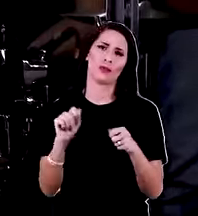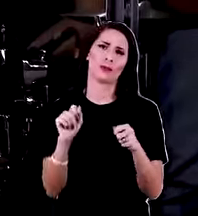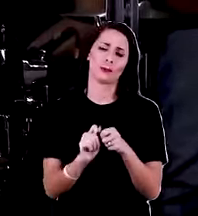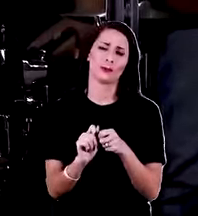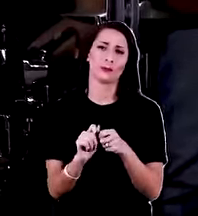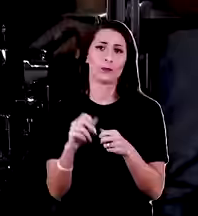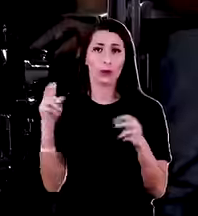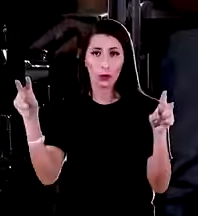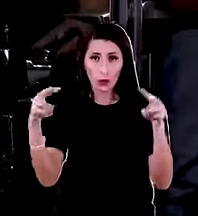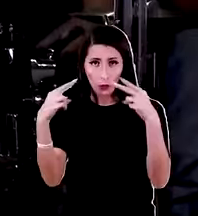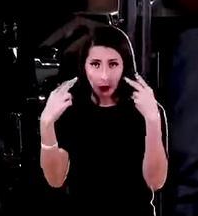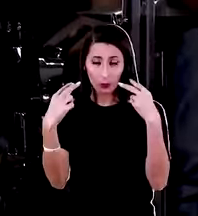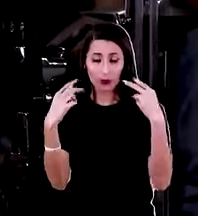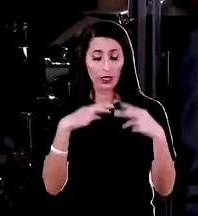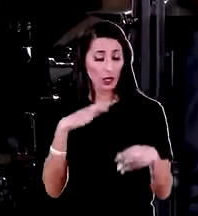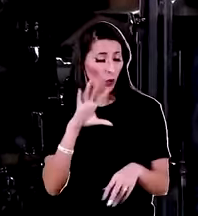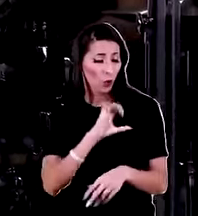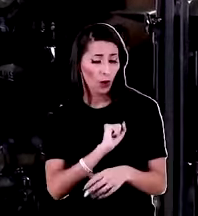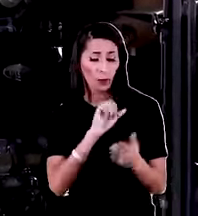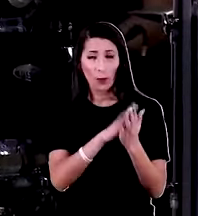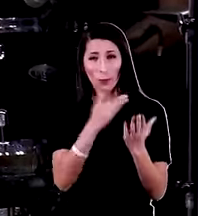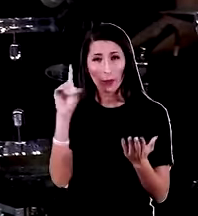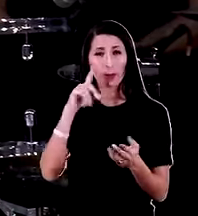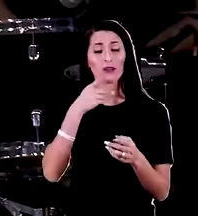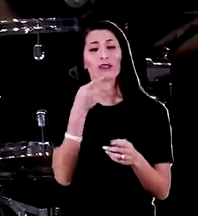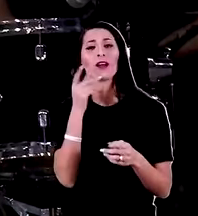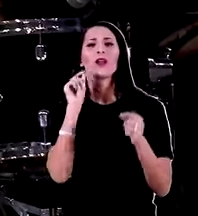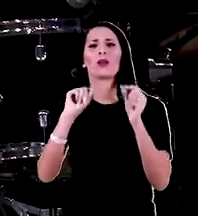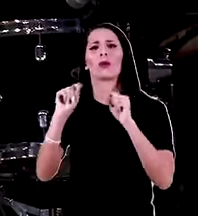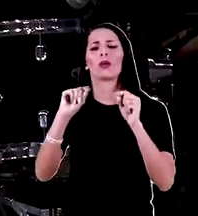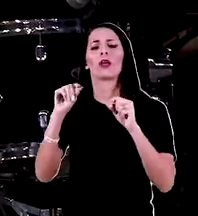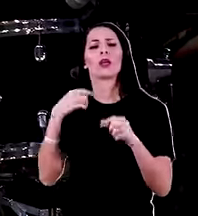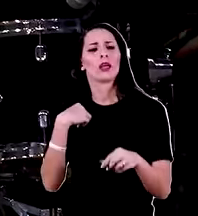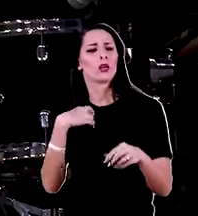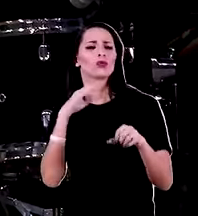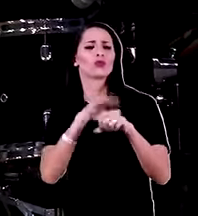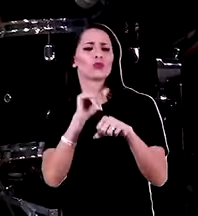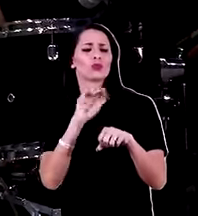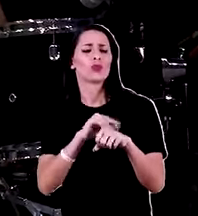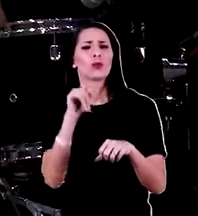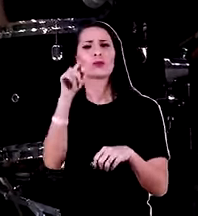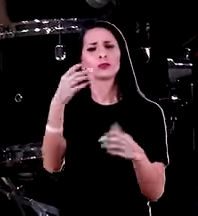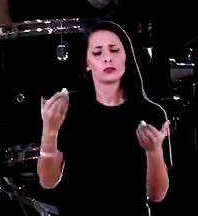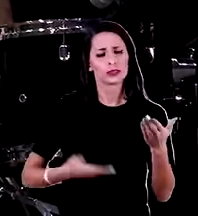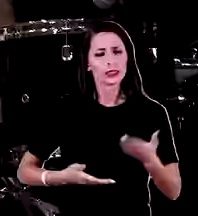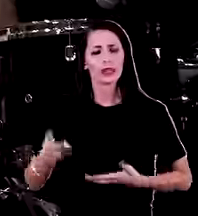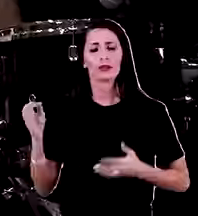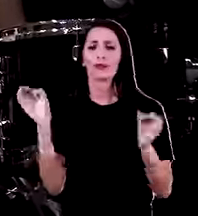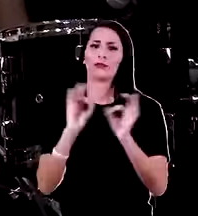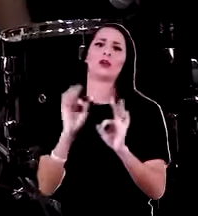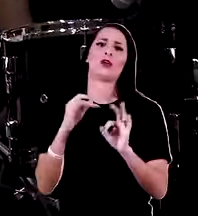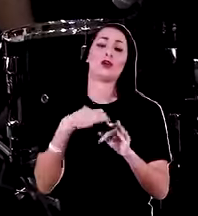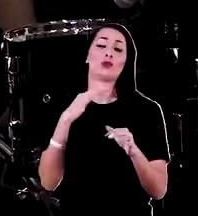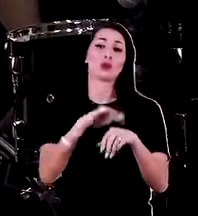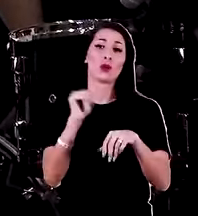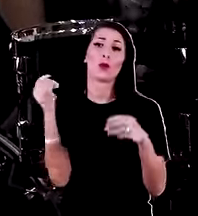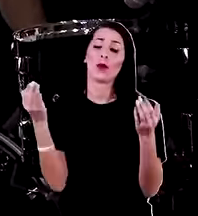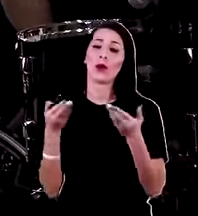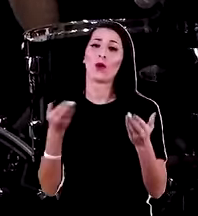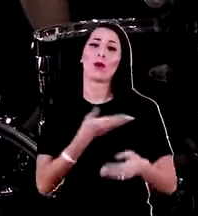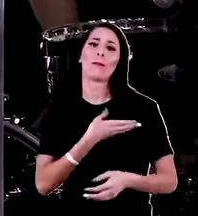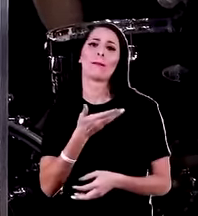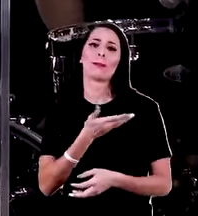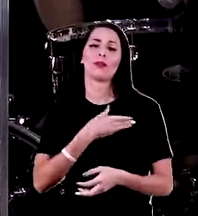Bíblia diz assim, eu já não vos chamo de servos, eu te chamo de amigo. Deus é o